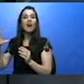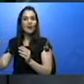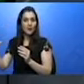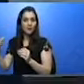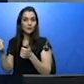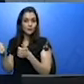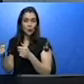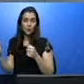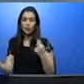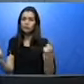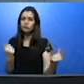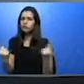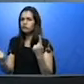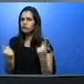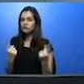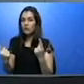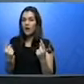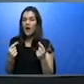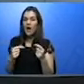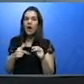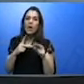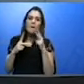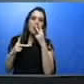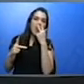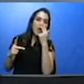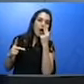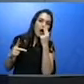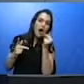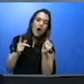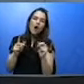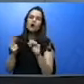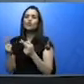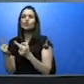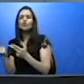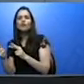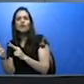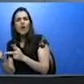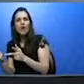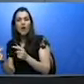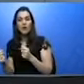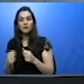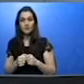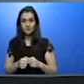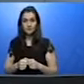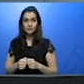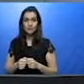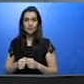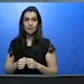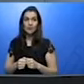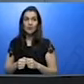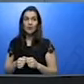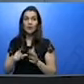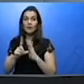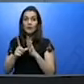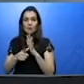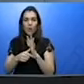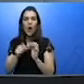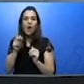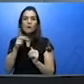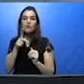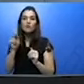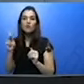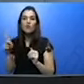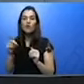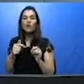crianças? Nós vamos depois disponibilizar para vocês essas duas imagens, tá? Fiquem tranquilos, se não